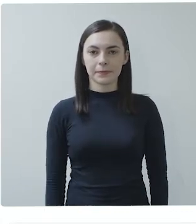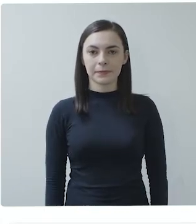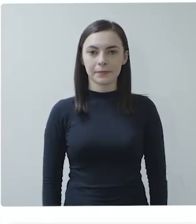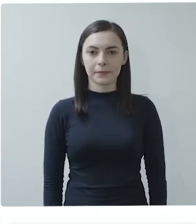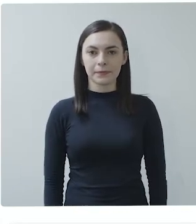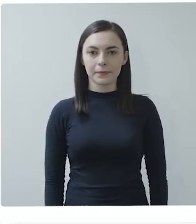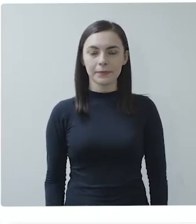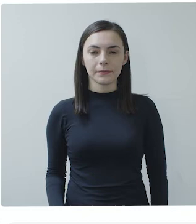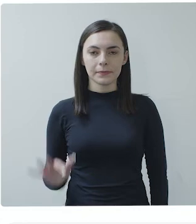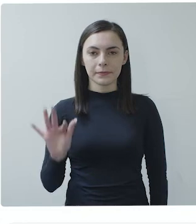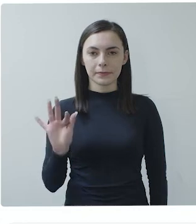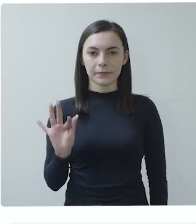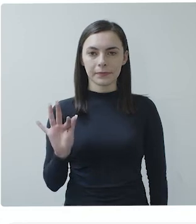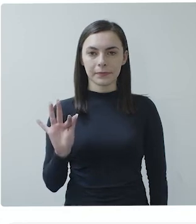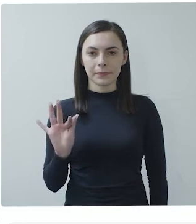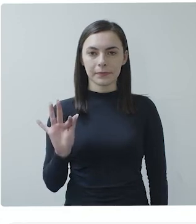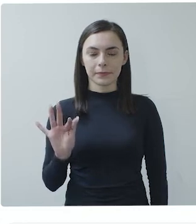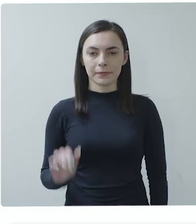F.